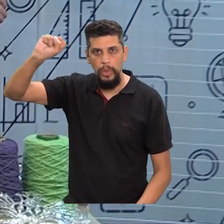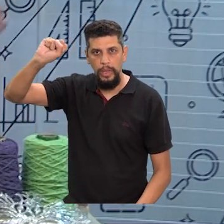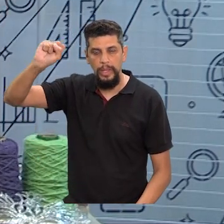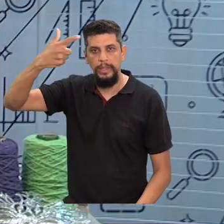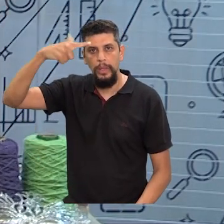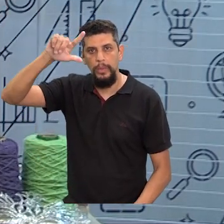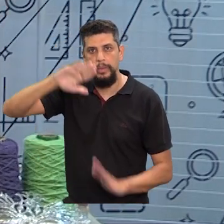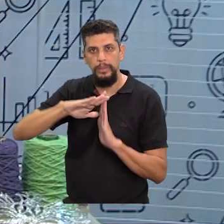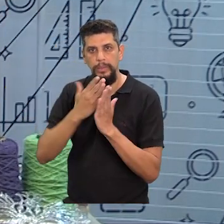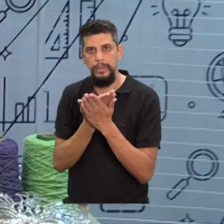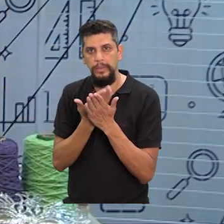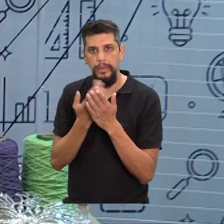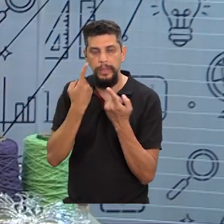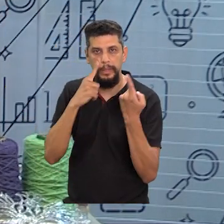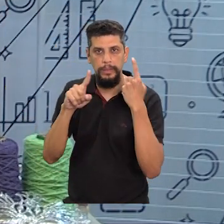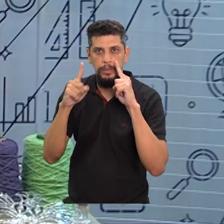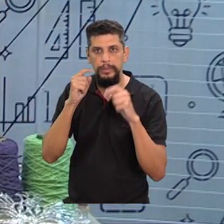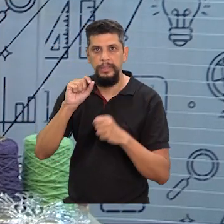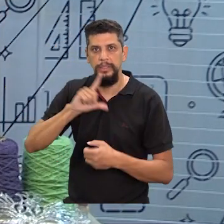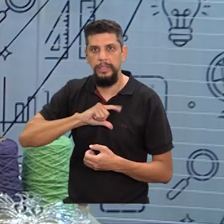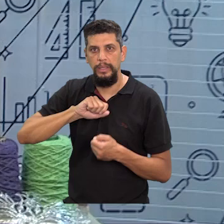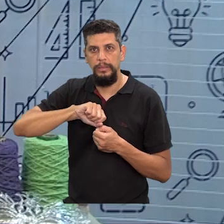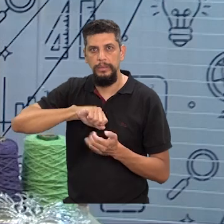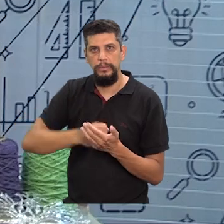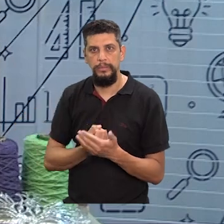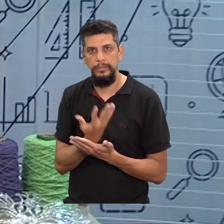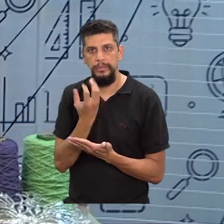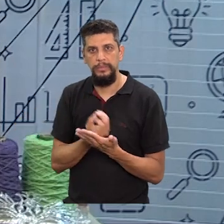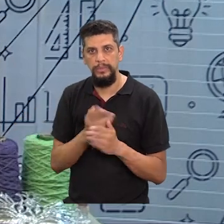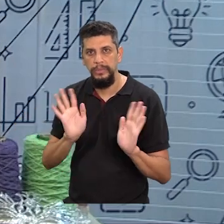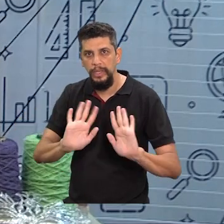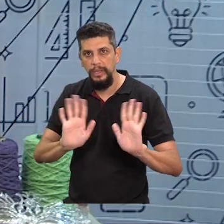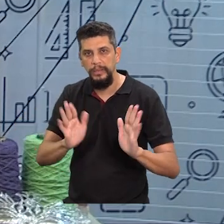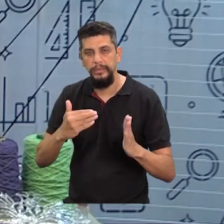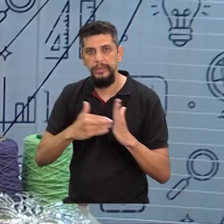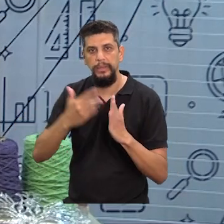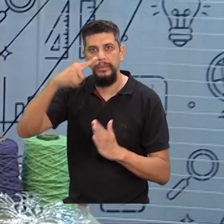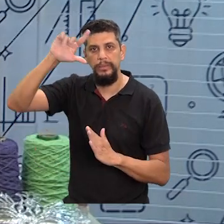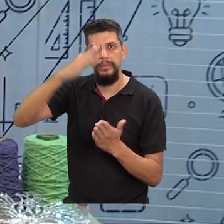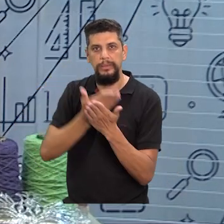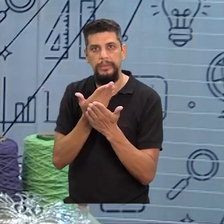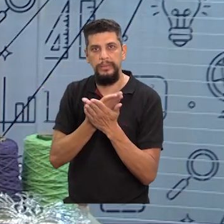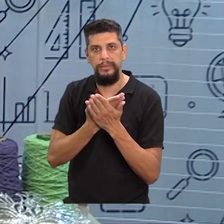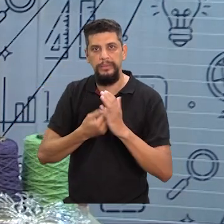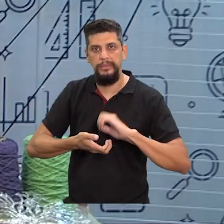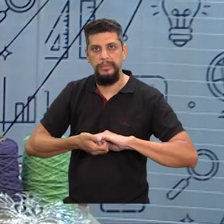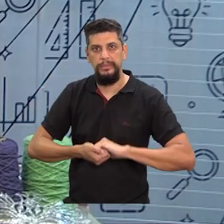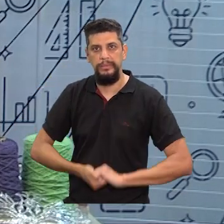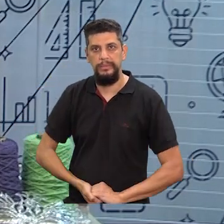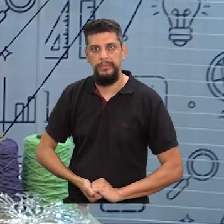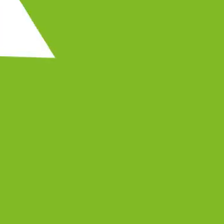Isso mesmo. Na próxima aula vamos descobrir o que mais sai de dentro de um livro. Tchau, tchau, gente. Até mais.